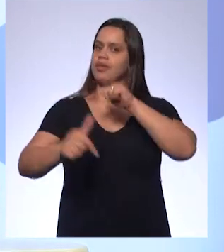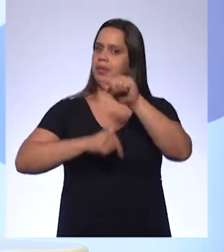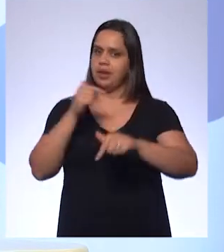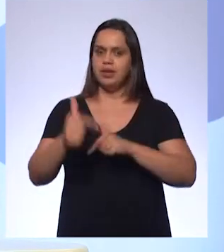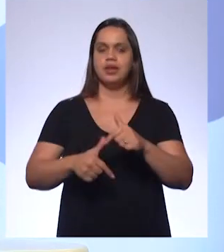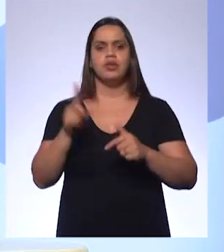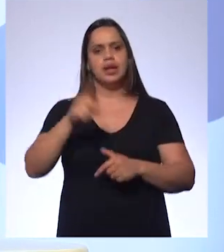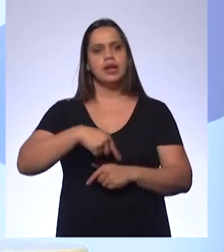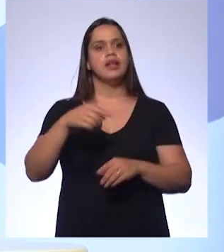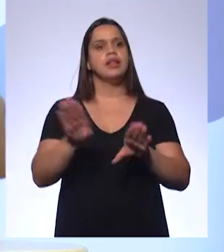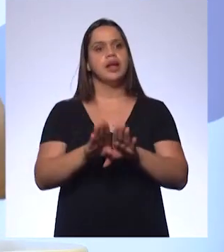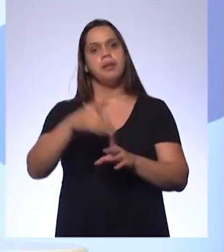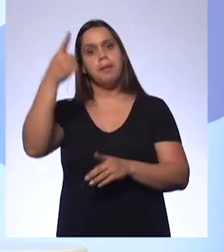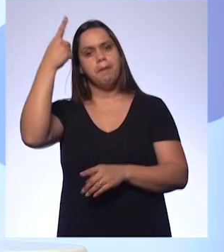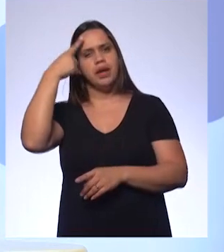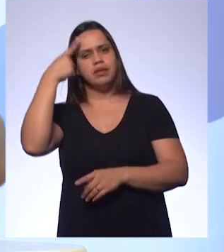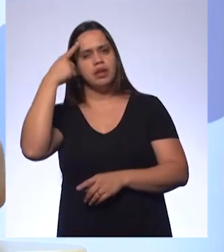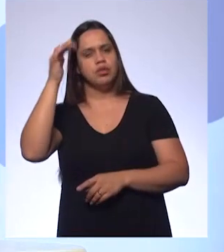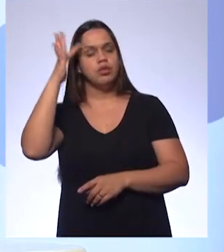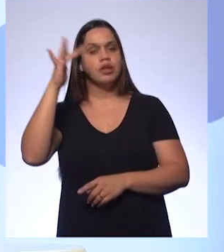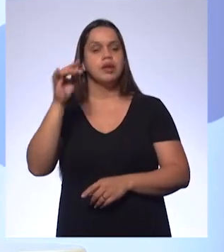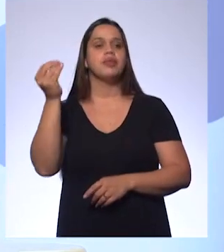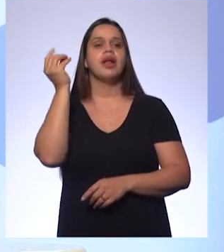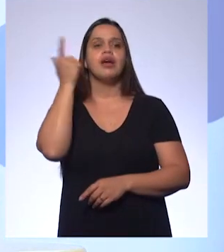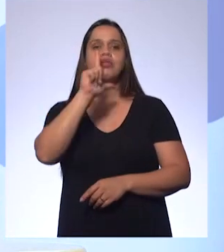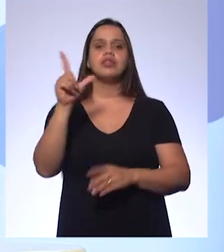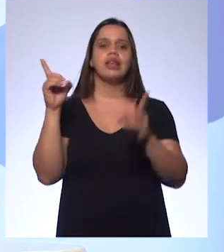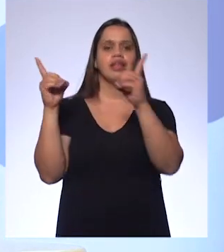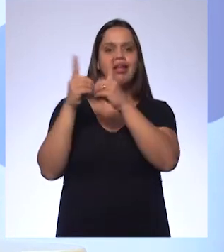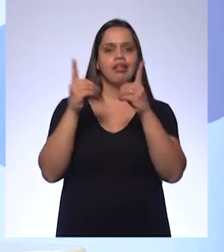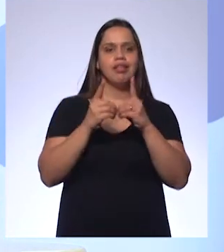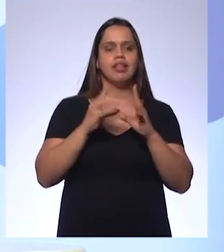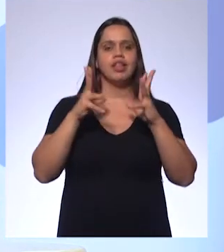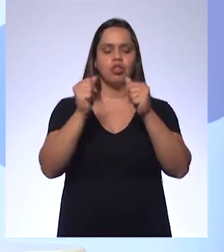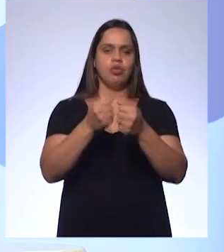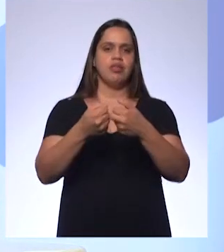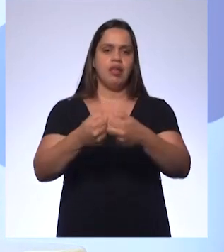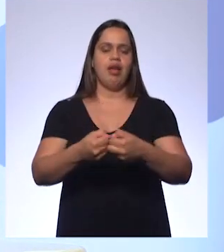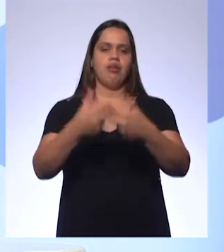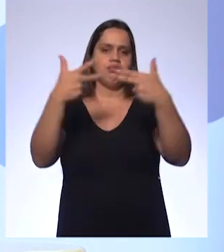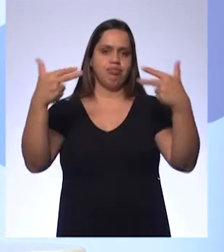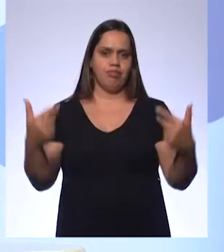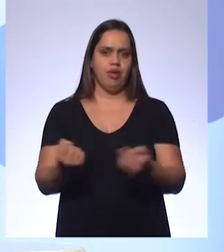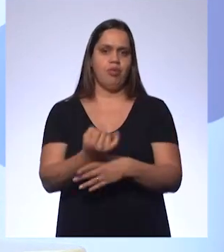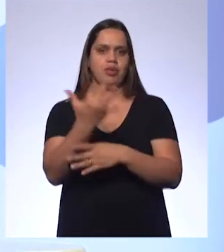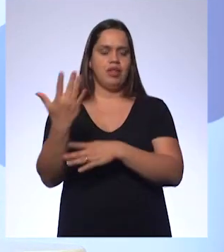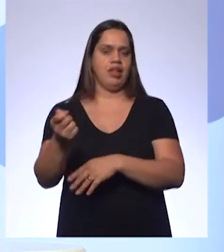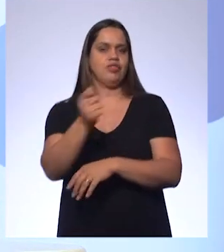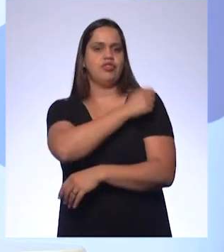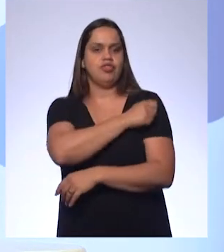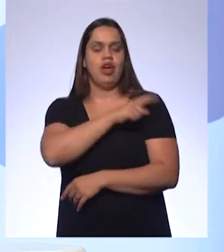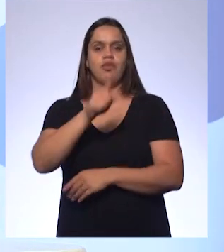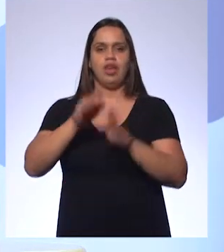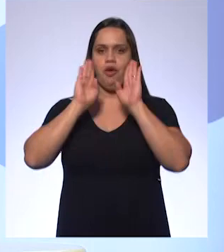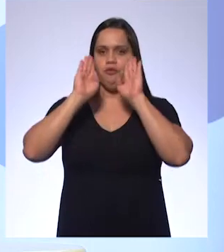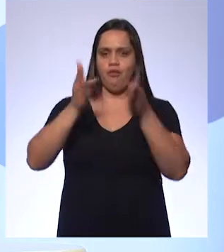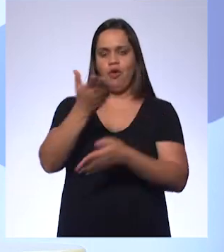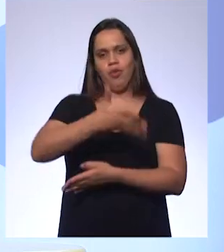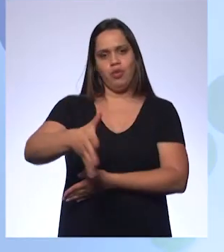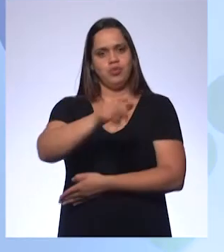e para atender essa demanda de aulas aí e contemplar essa galera que é o foco do nosso